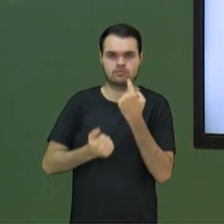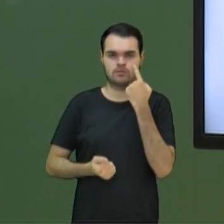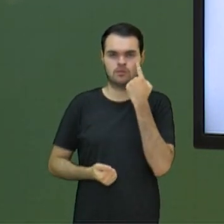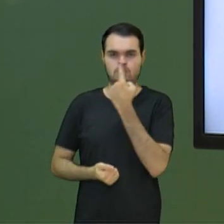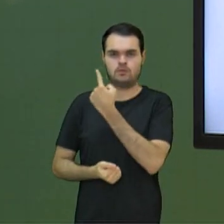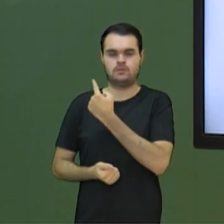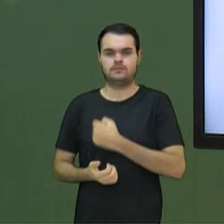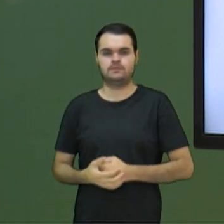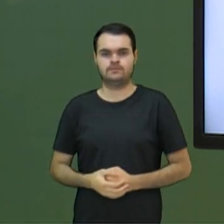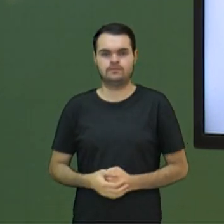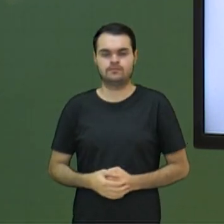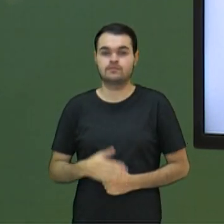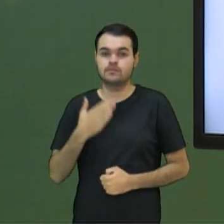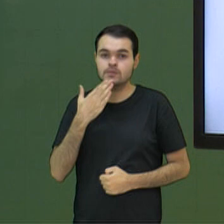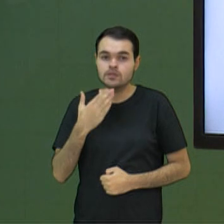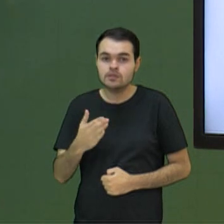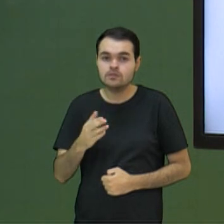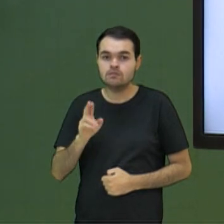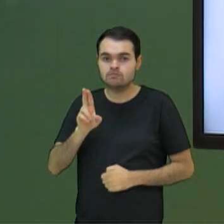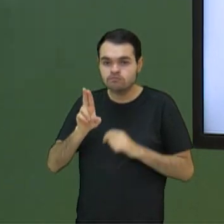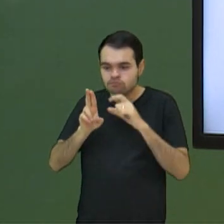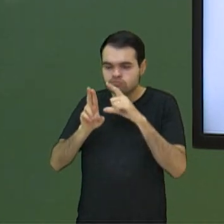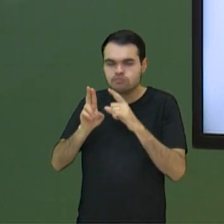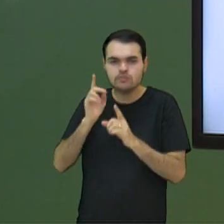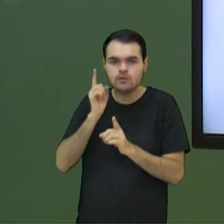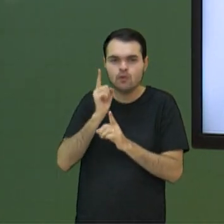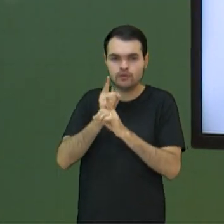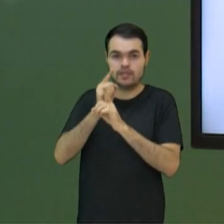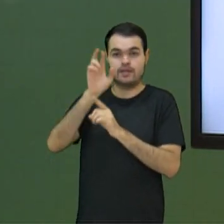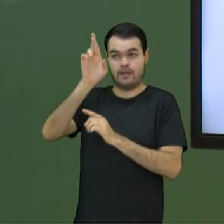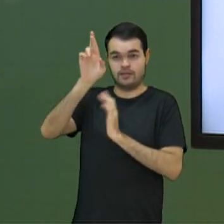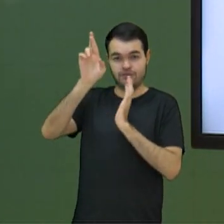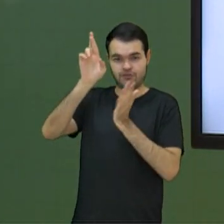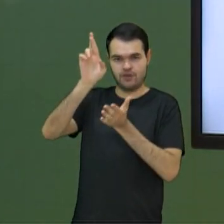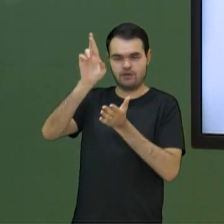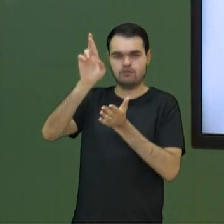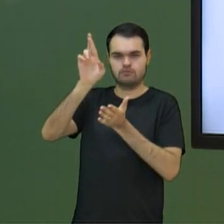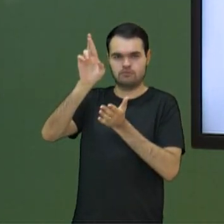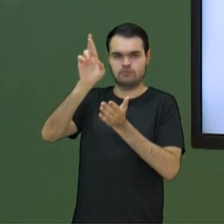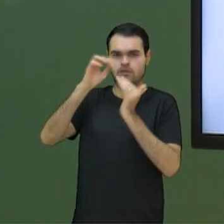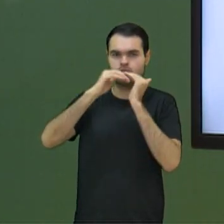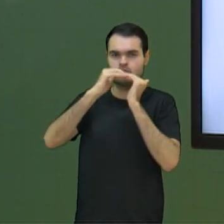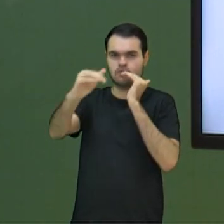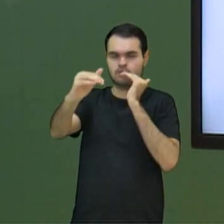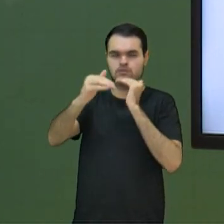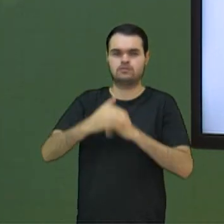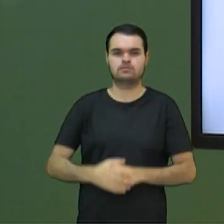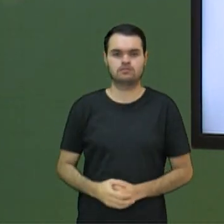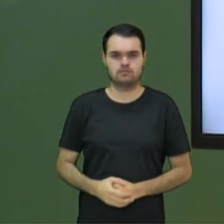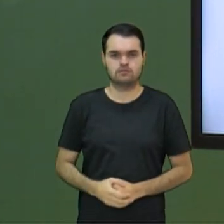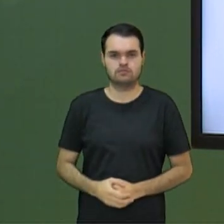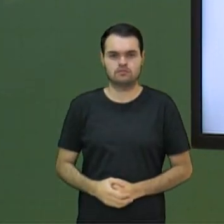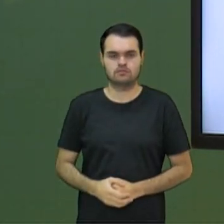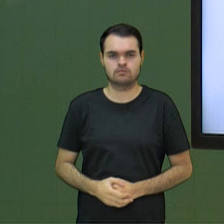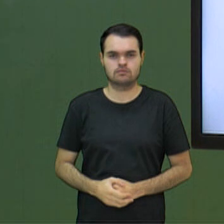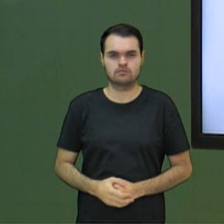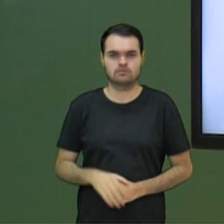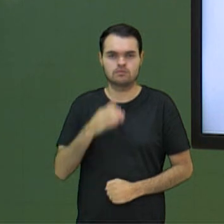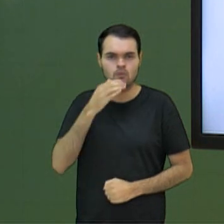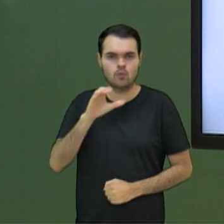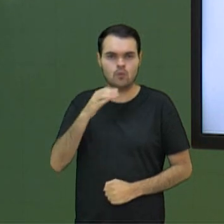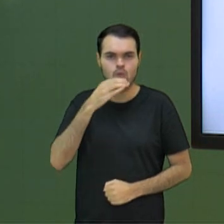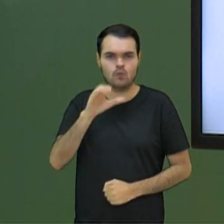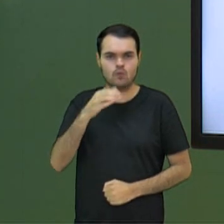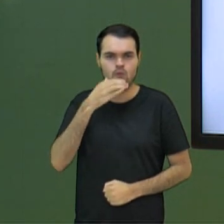Eu estou pedindo a tensão, achei o R que é constante, né? E a corrente aqui